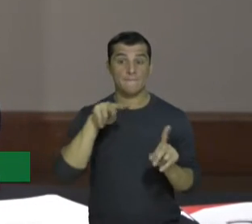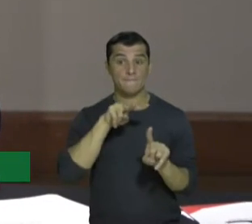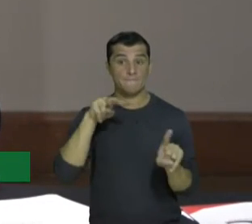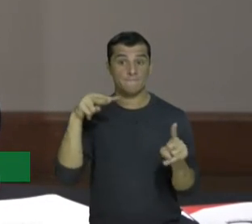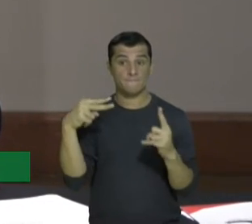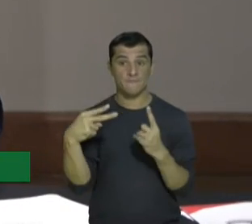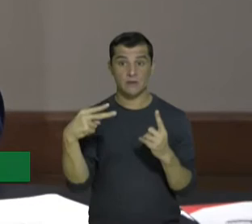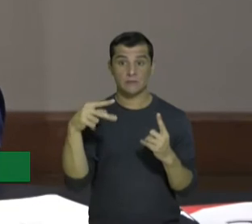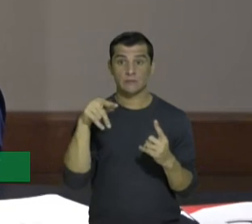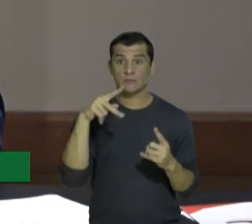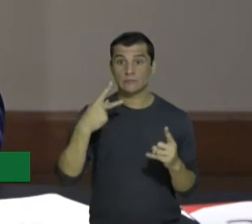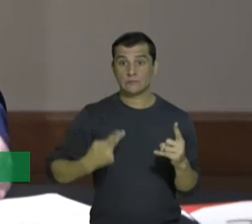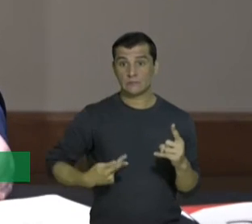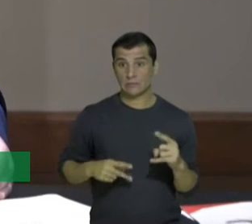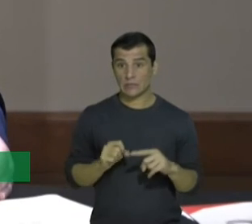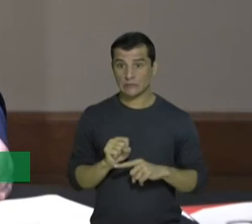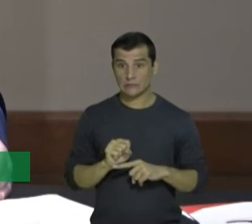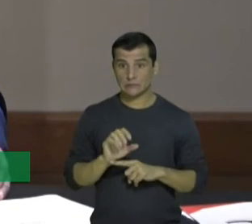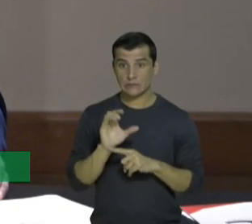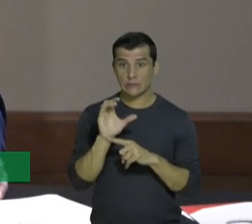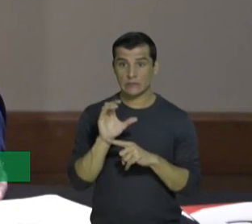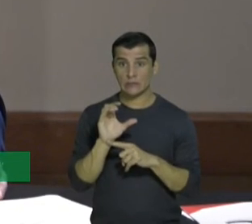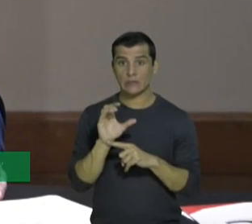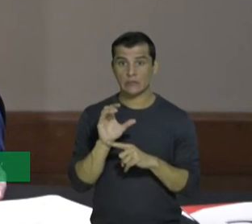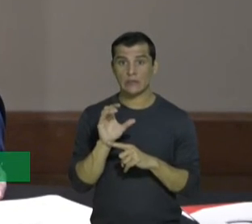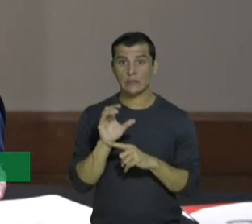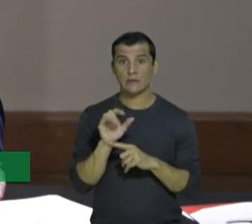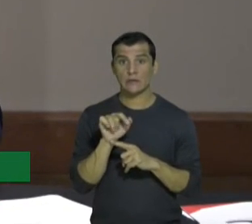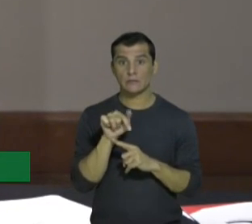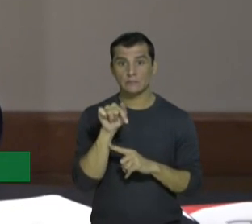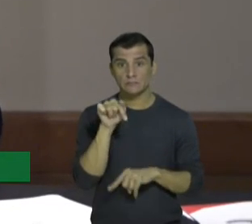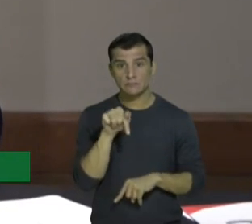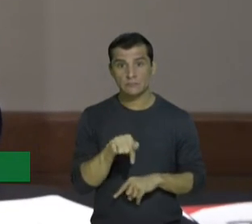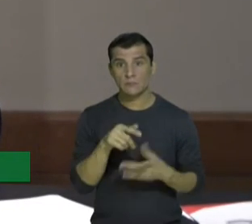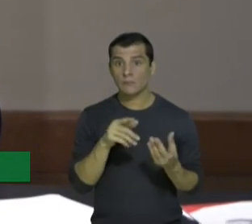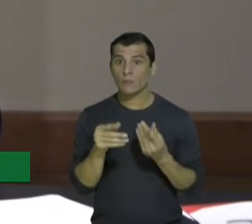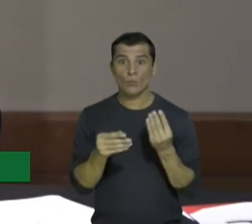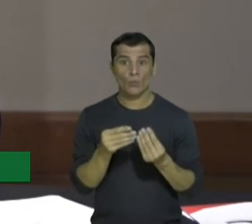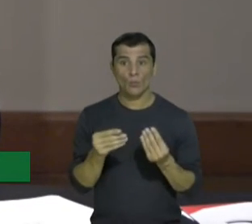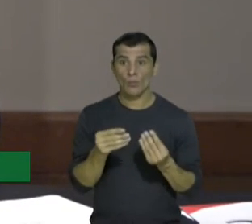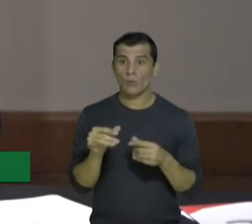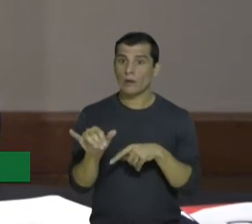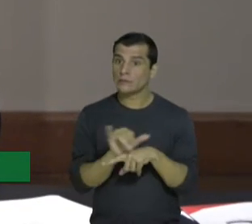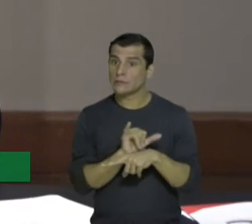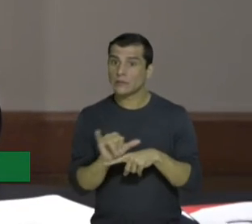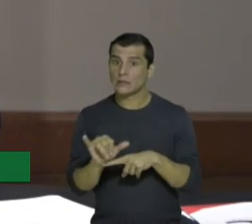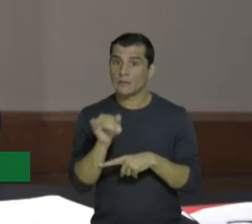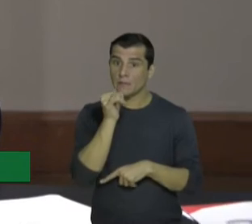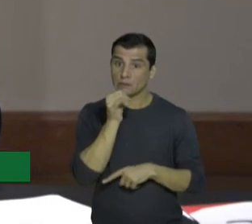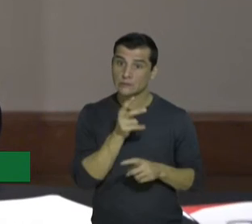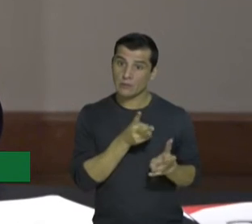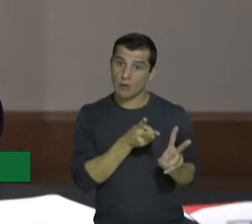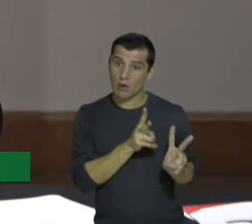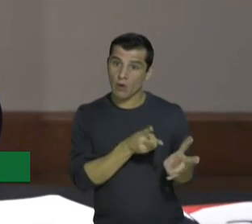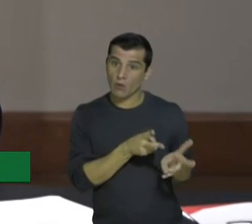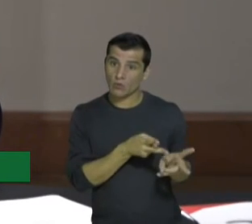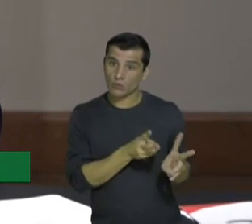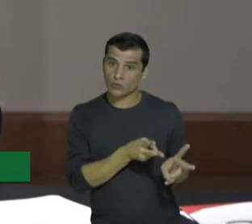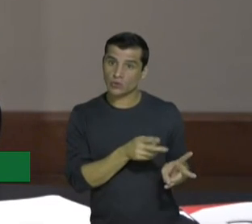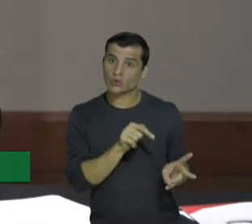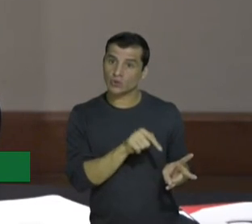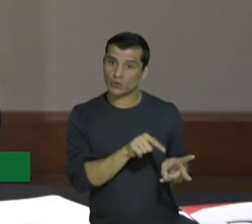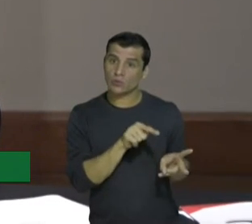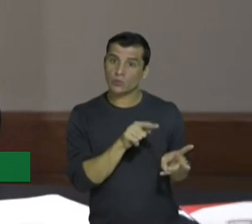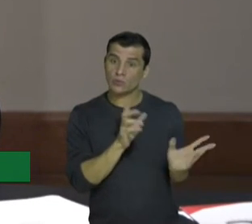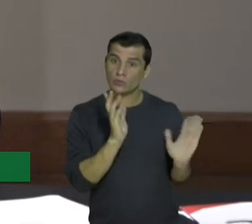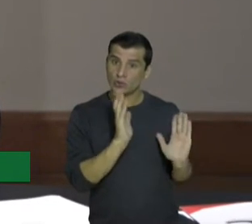vista do Estado Vale caminhar adiante Vale você seguir com o que se tem e fazer ajustes ter algum